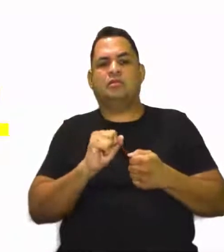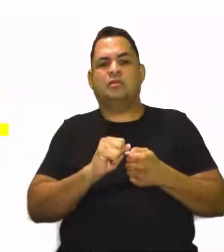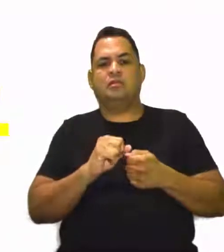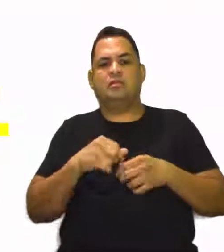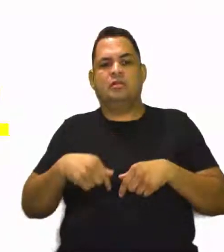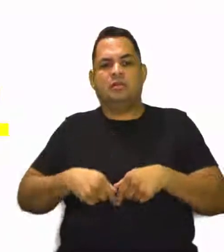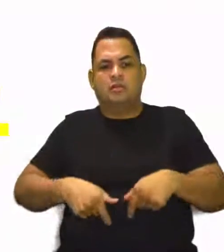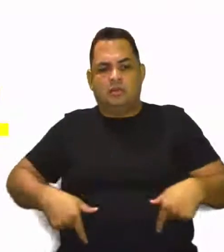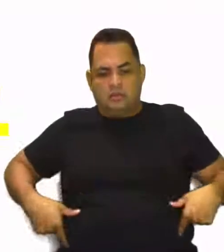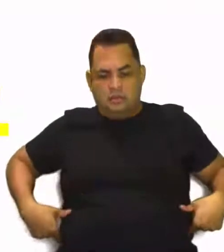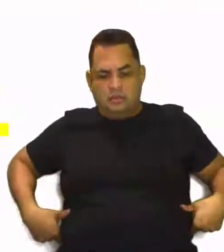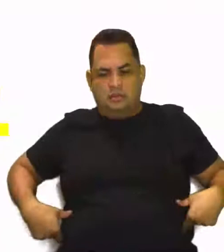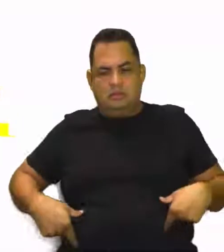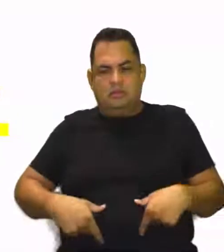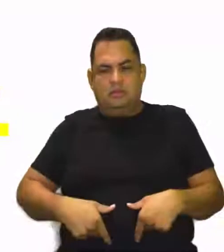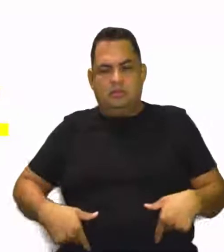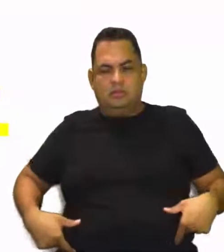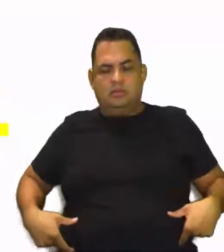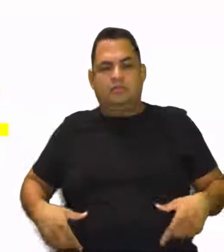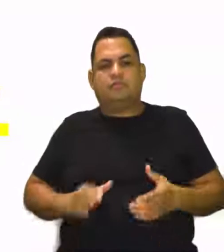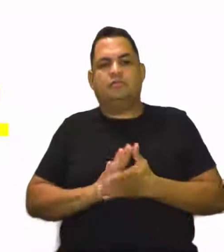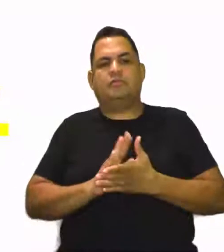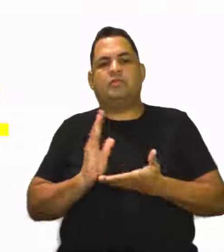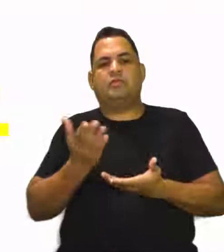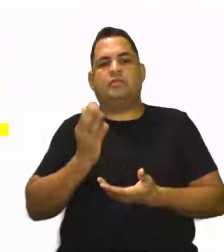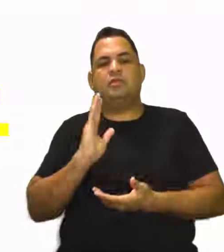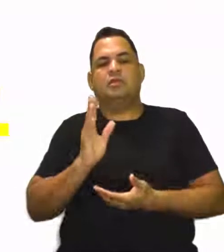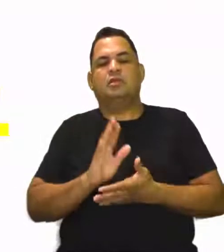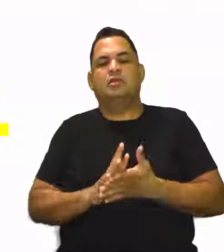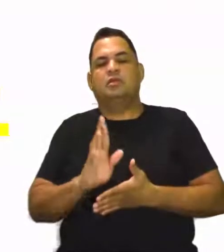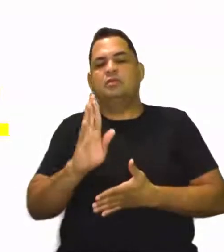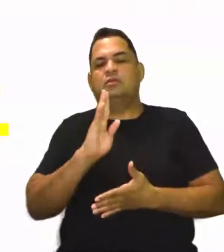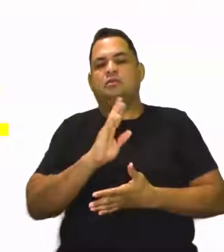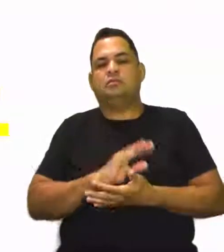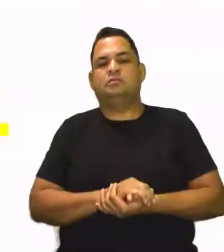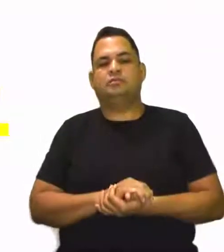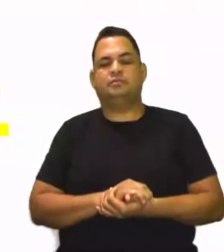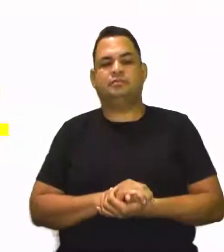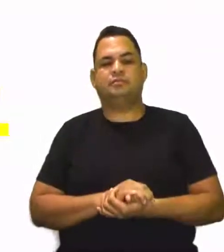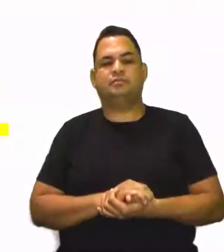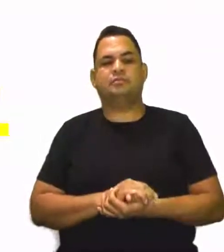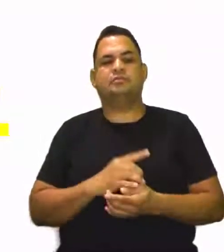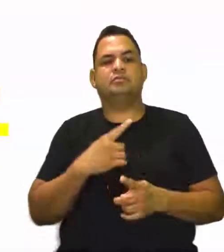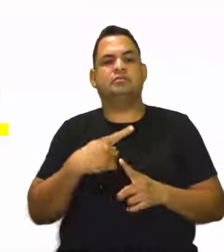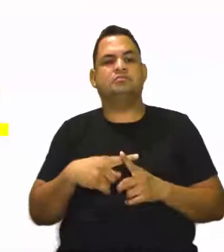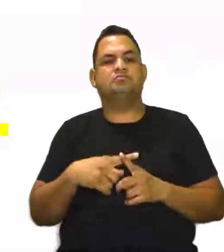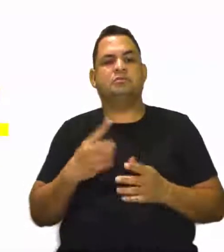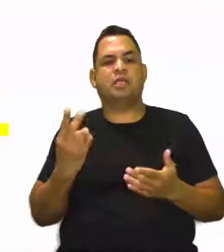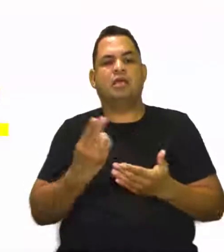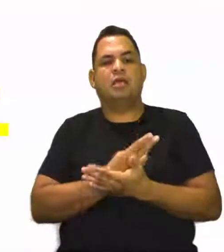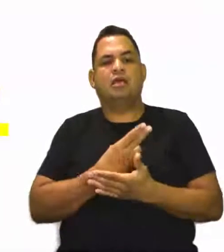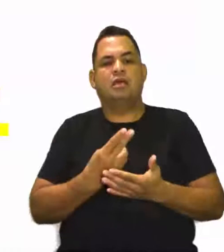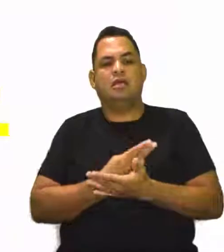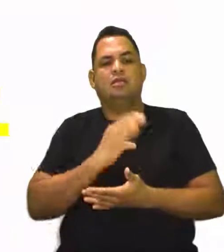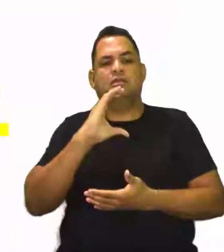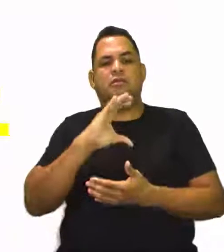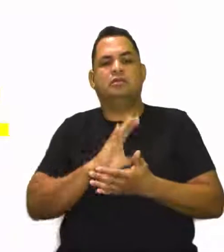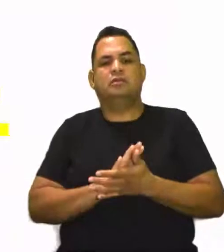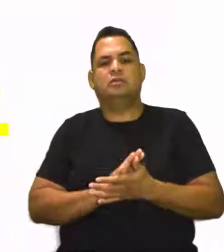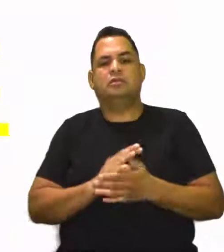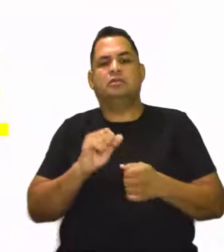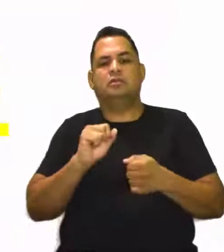de cintura e quadril. E já respondemos na letra A o que utiliza. E por que não é a C? Porque ele diz